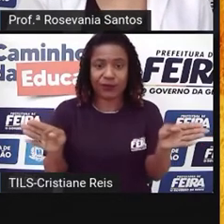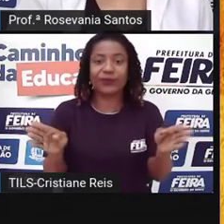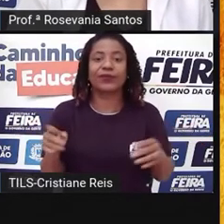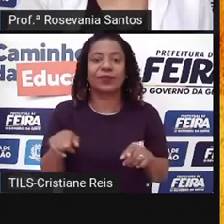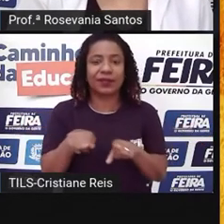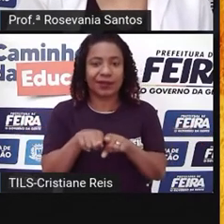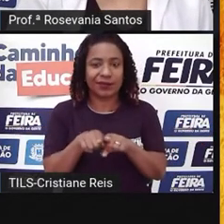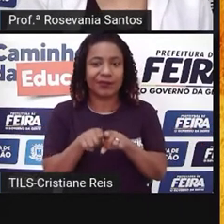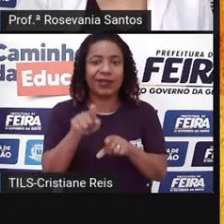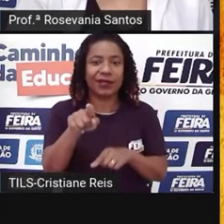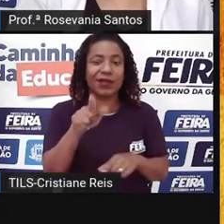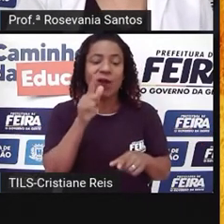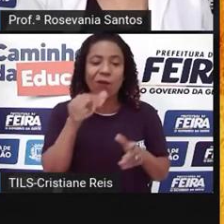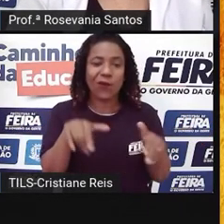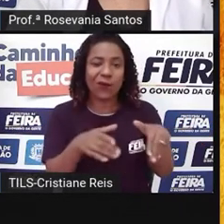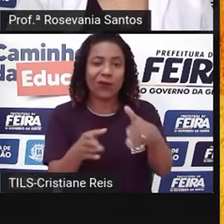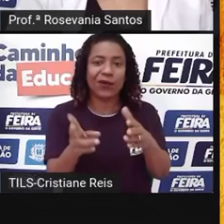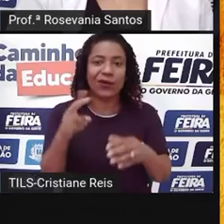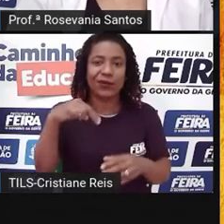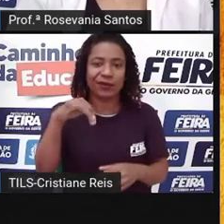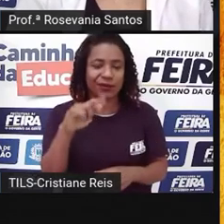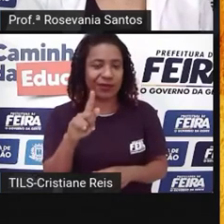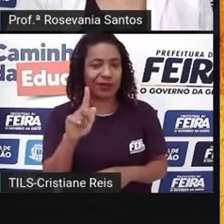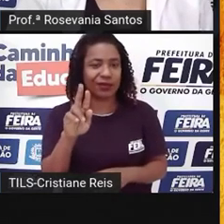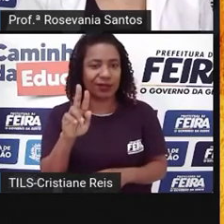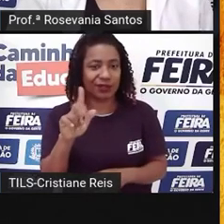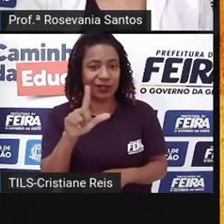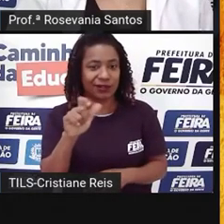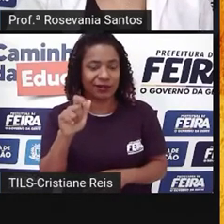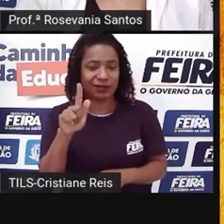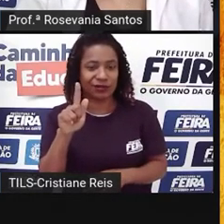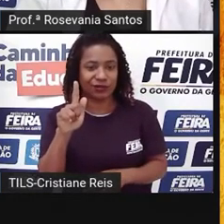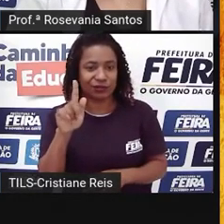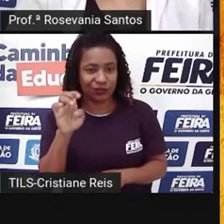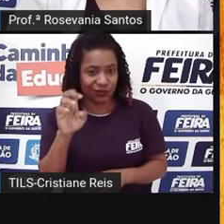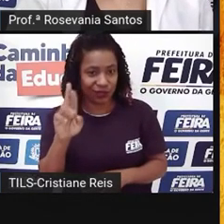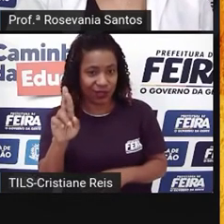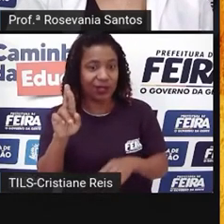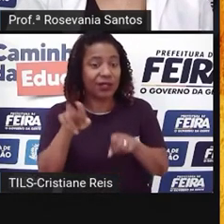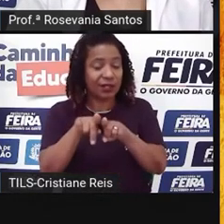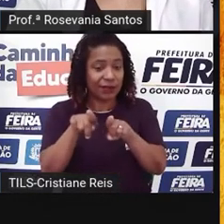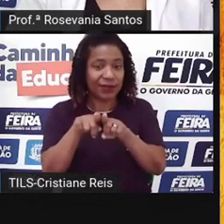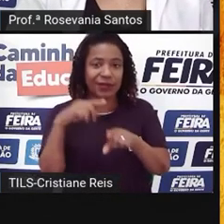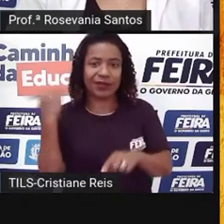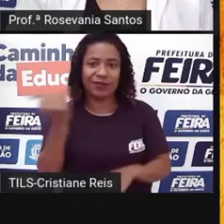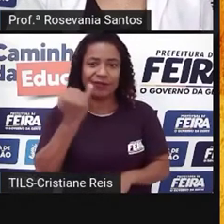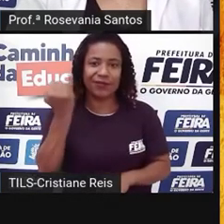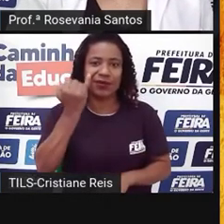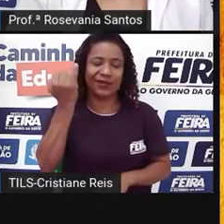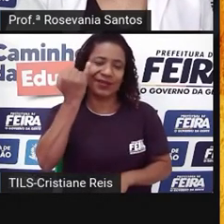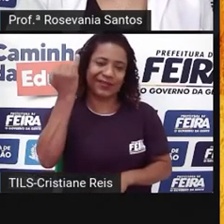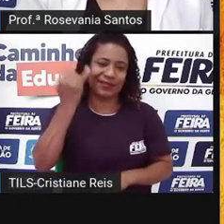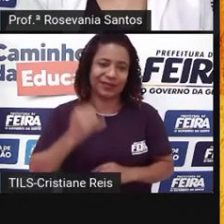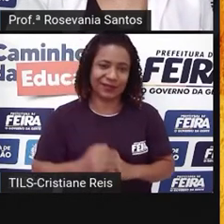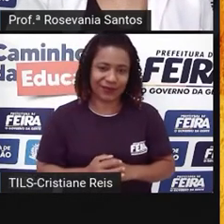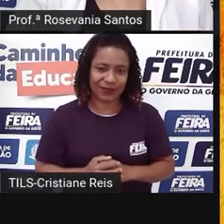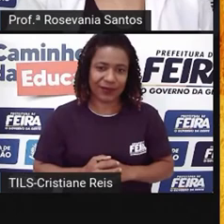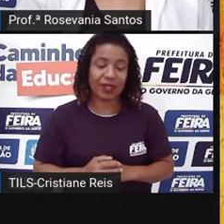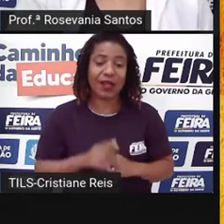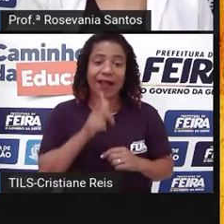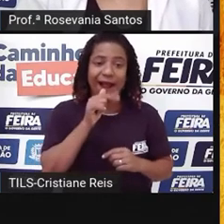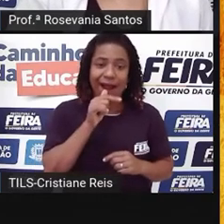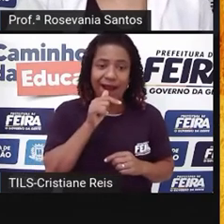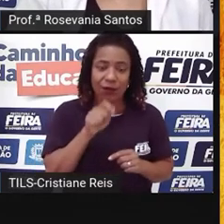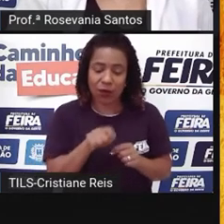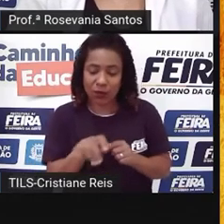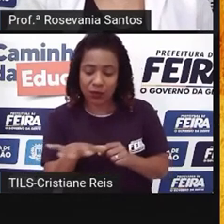extremamente importante aqui, né, nessa região, que vai abastecer, né, toda essa parte aqui,